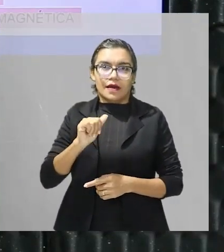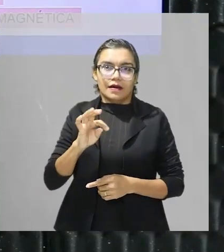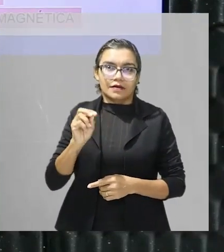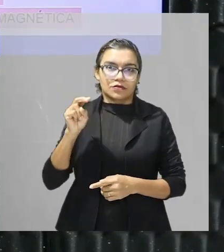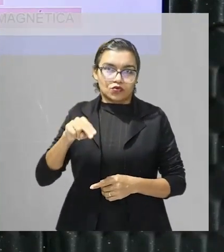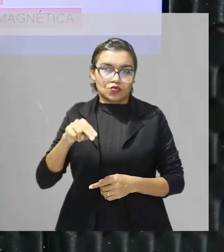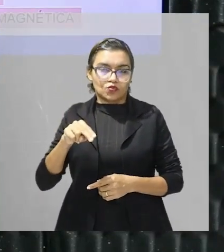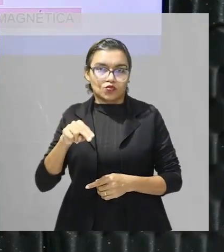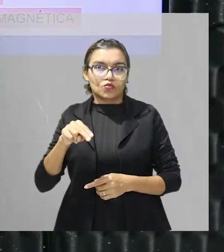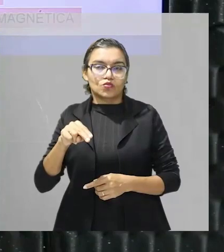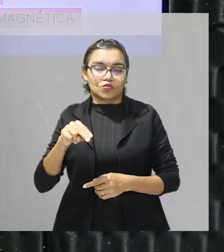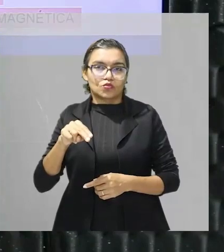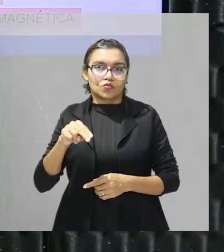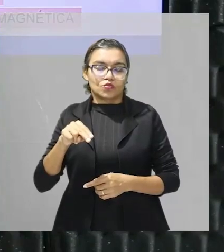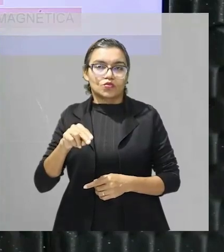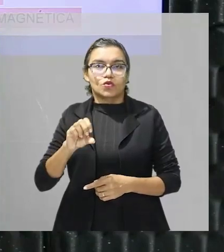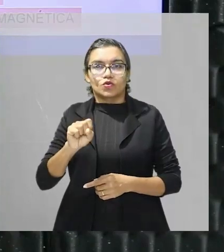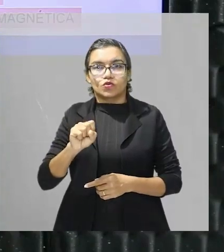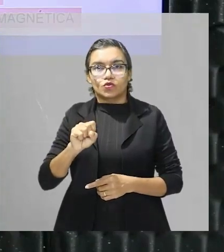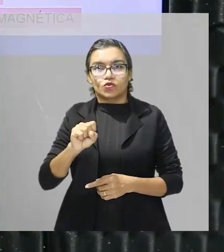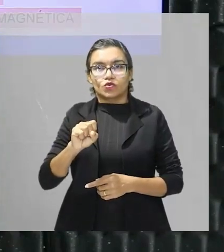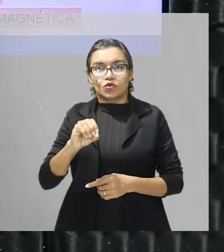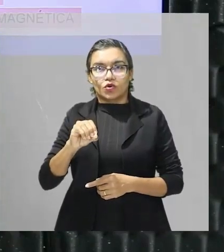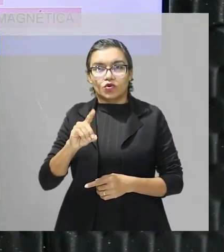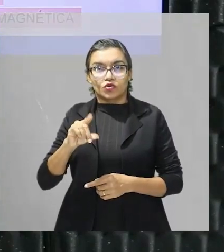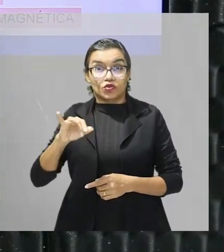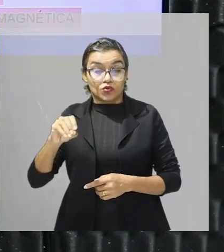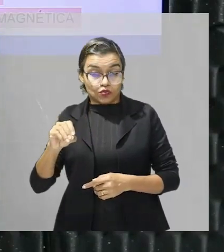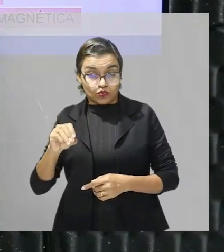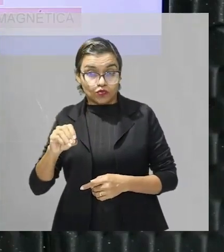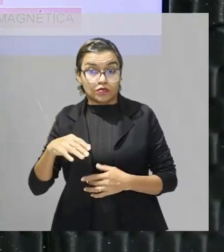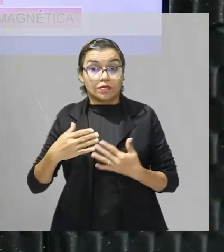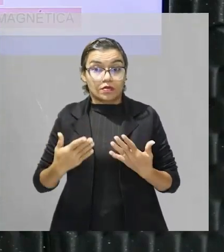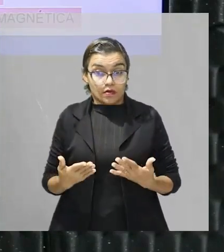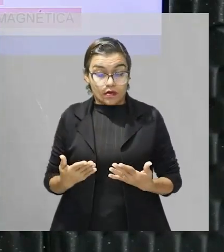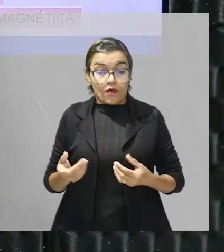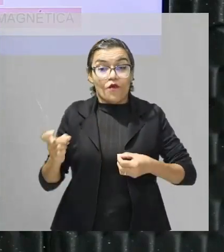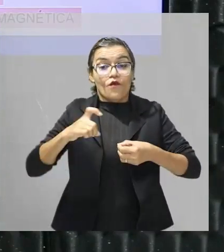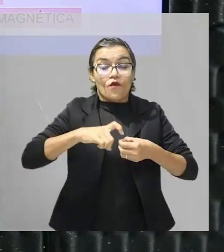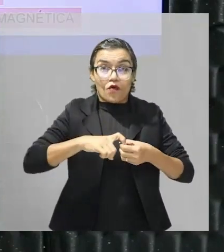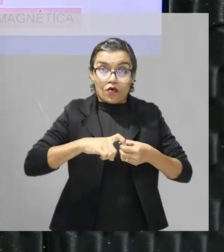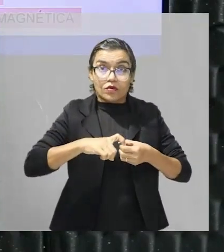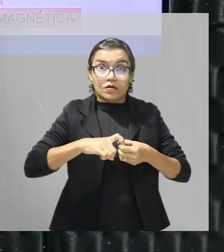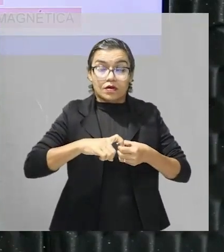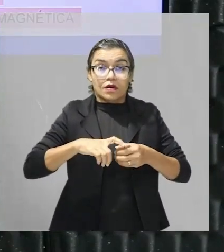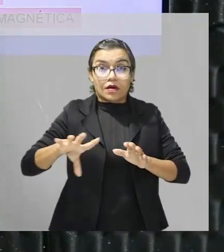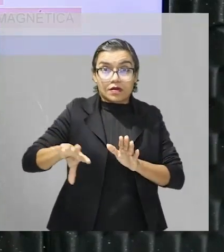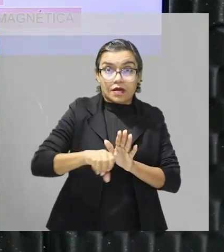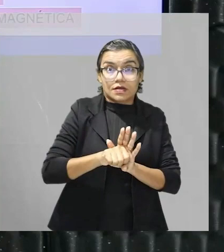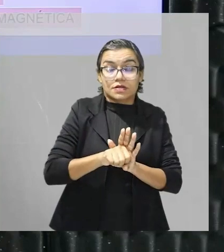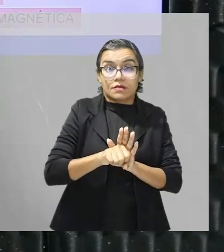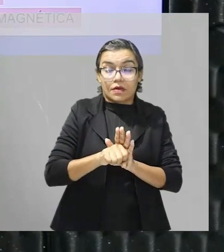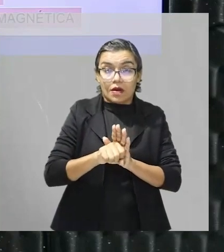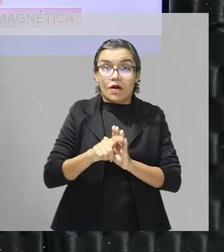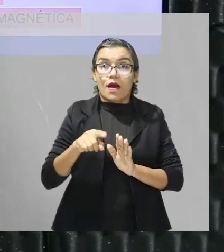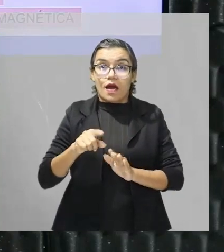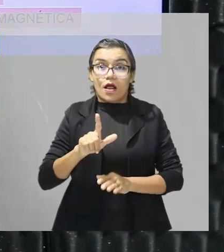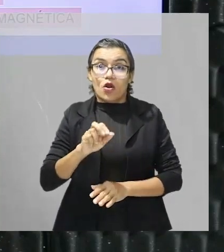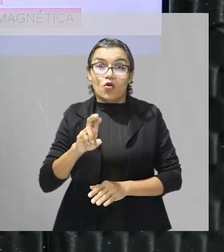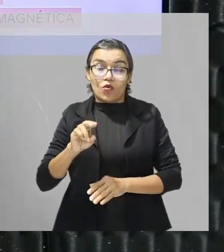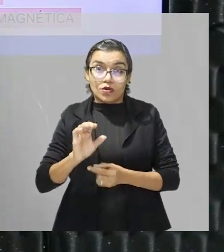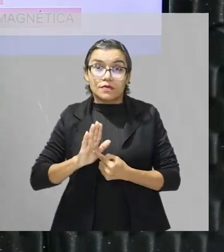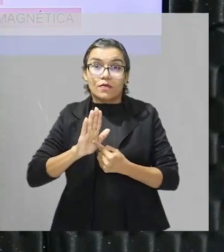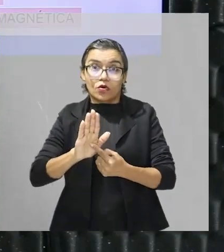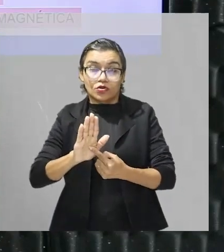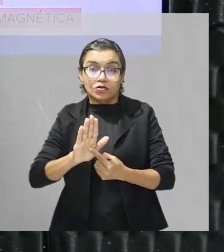sódio Ok então eles vão devolver o que receberam na forma de luz portanto